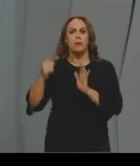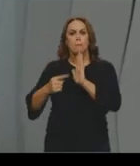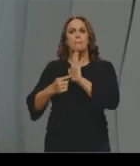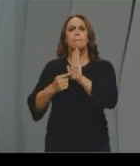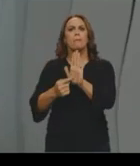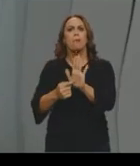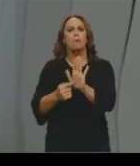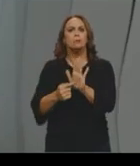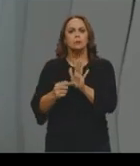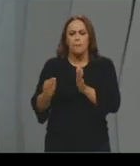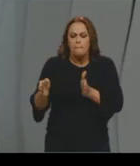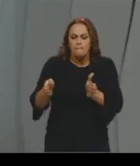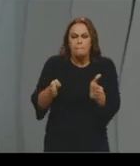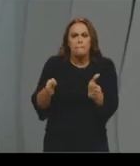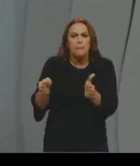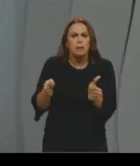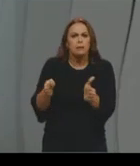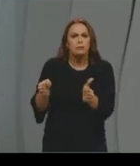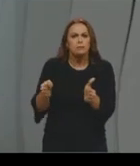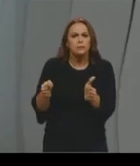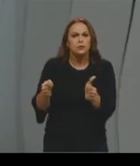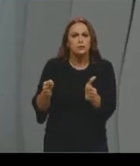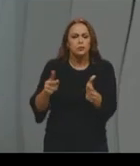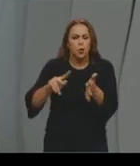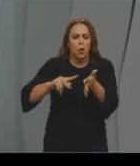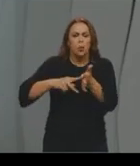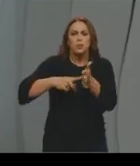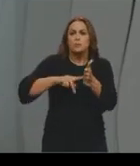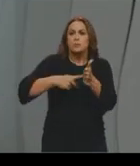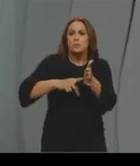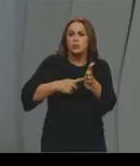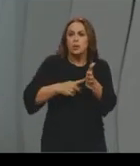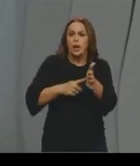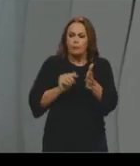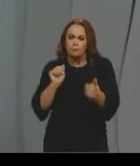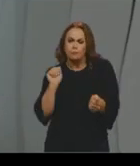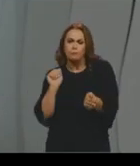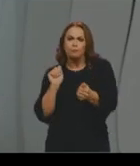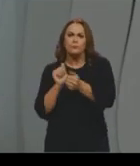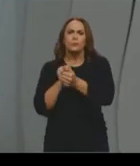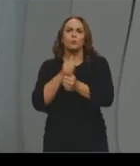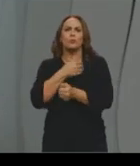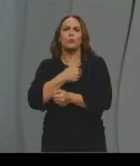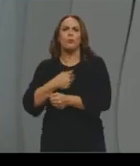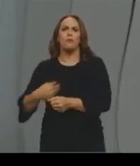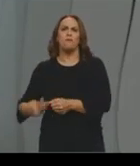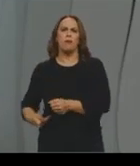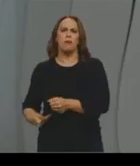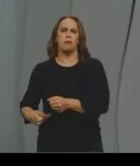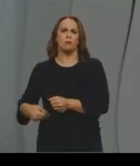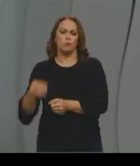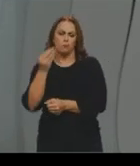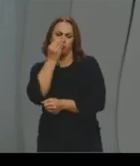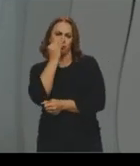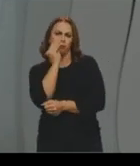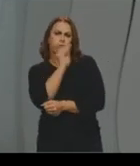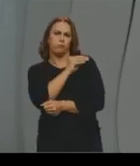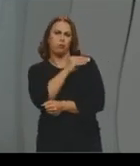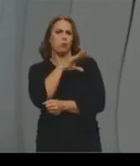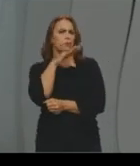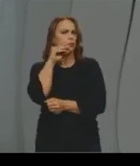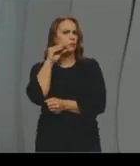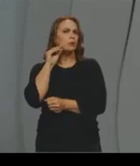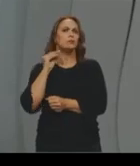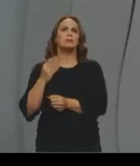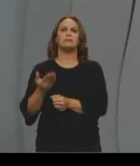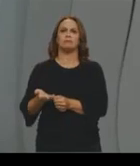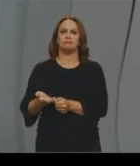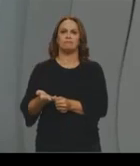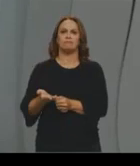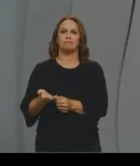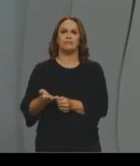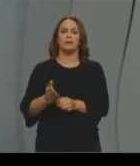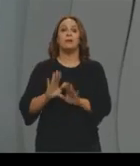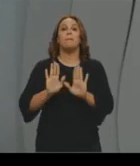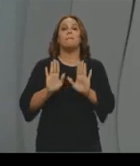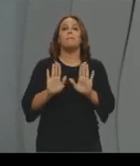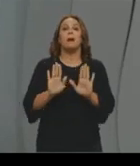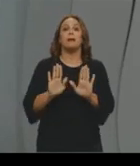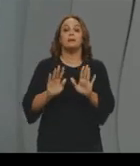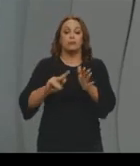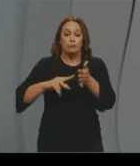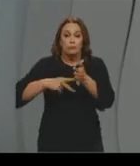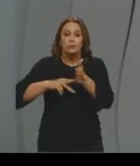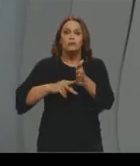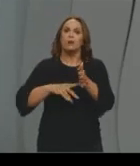o sindicato ele esteve muito mais ao lado, né, do governo do que do próprio trabalhador. Mas dentro da importância desse órgão